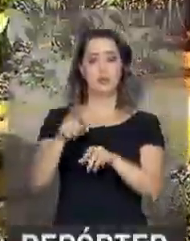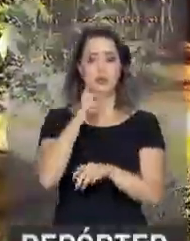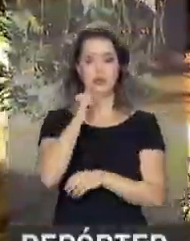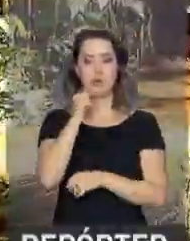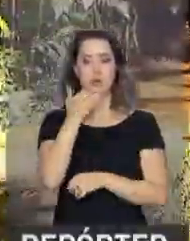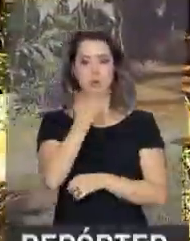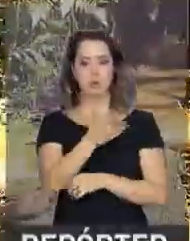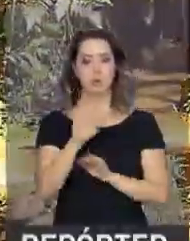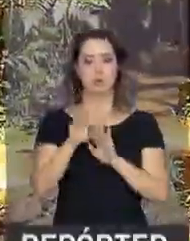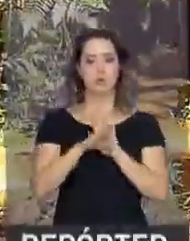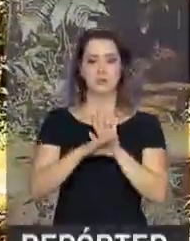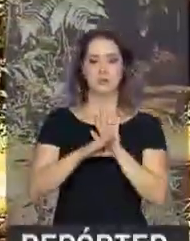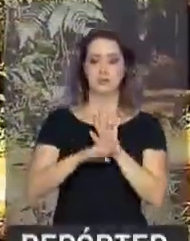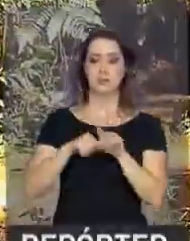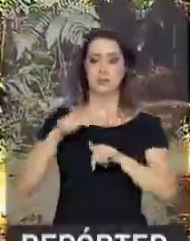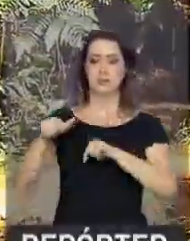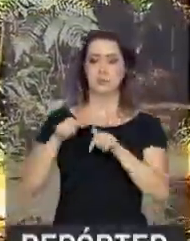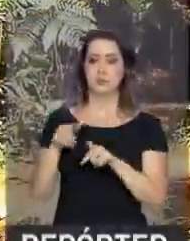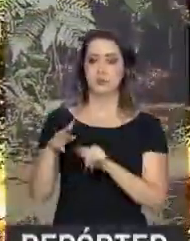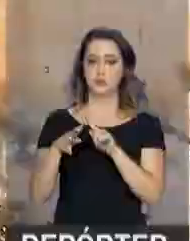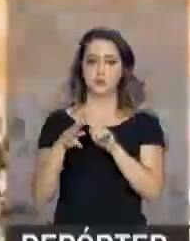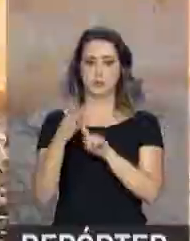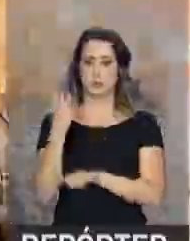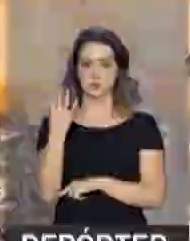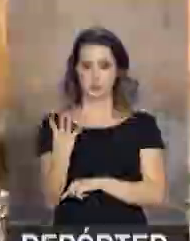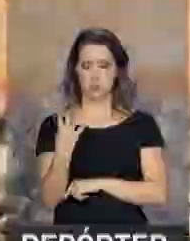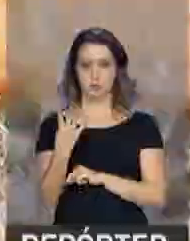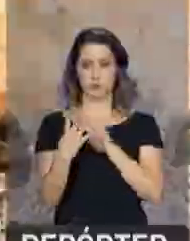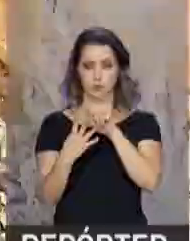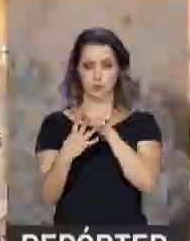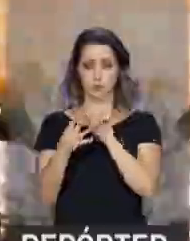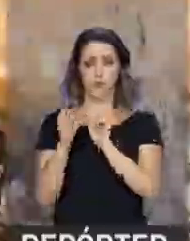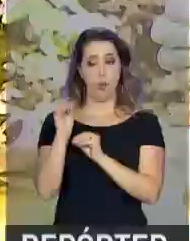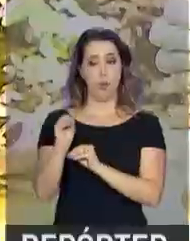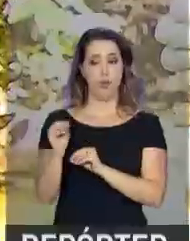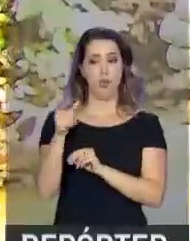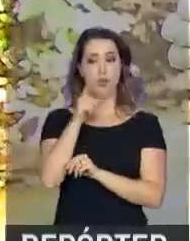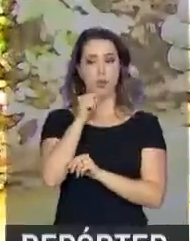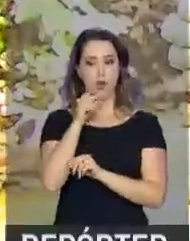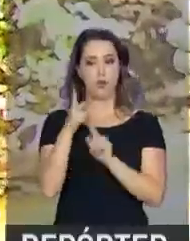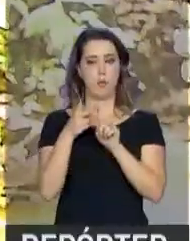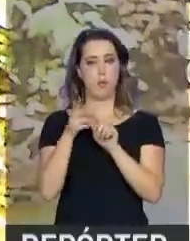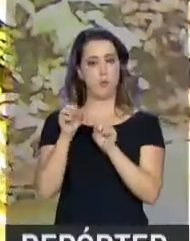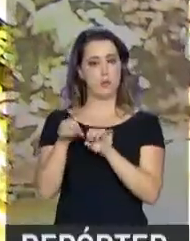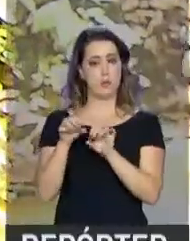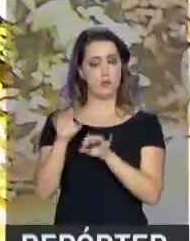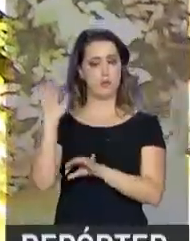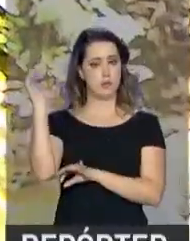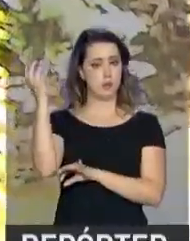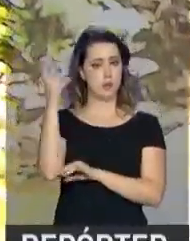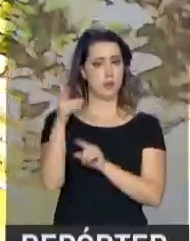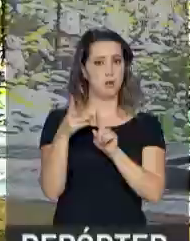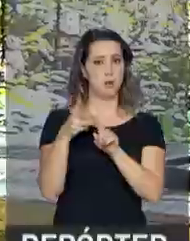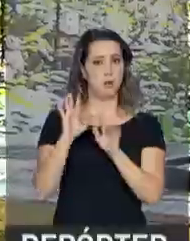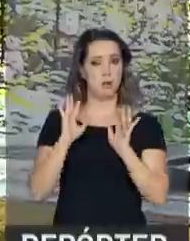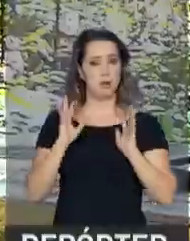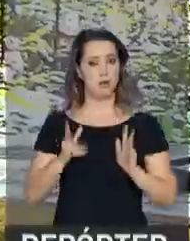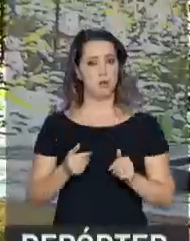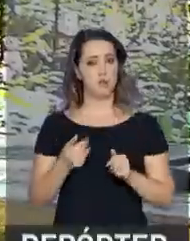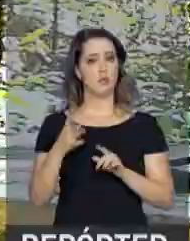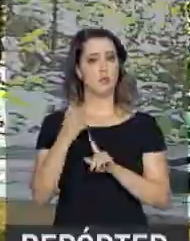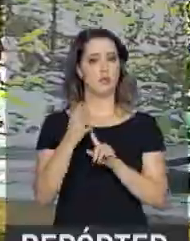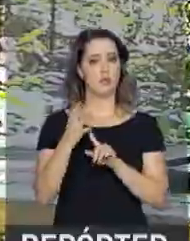água o programa trabalha quatro frentes o cuidado com a água educação ambiental saneamento e